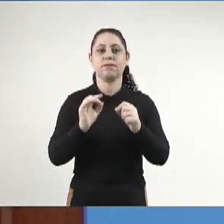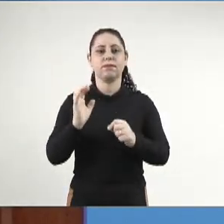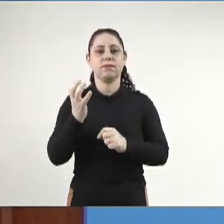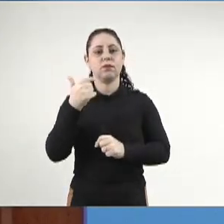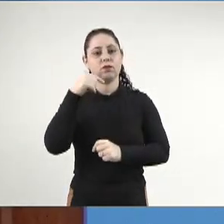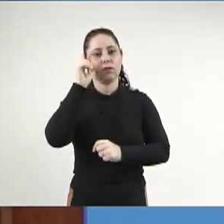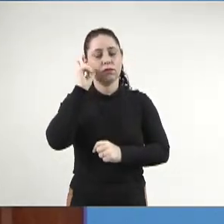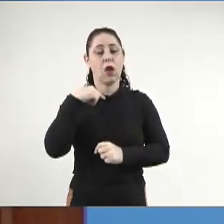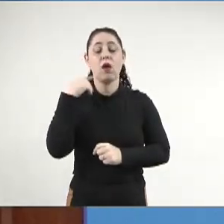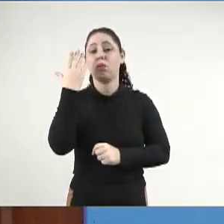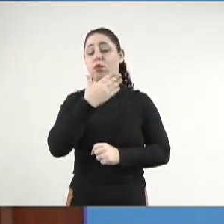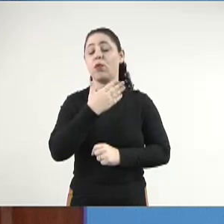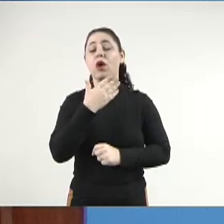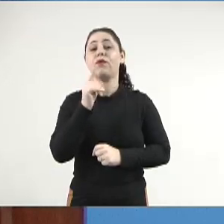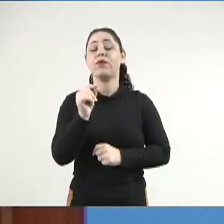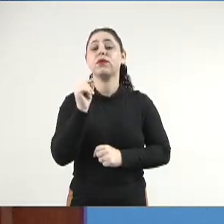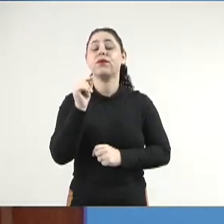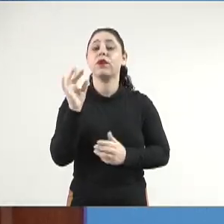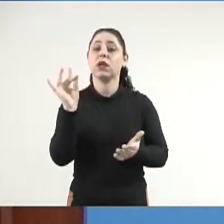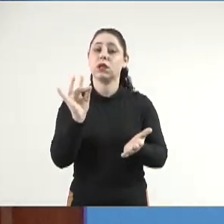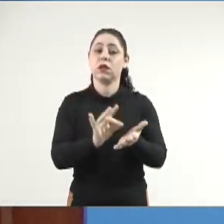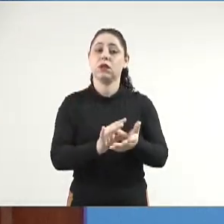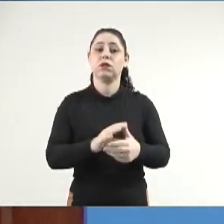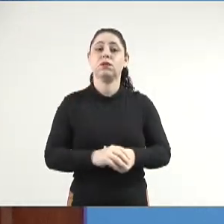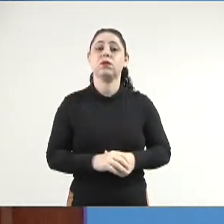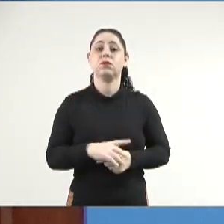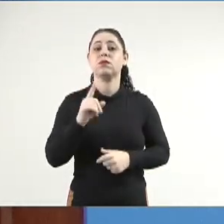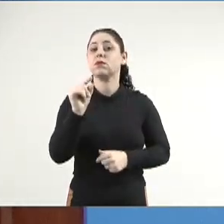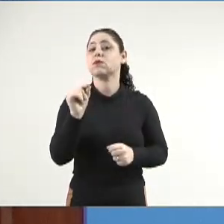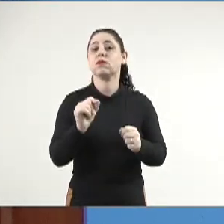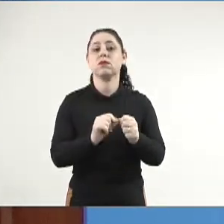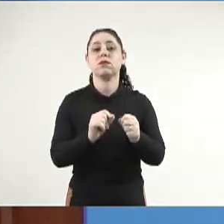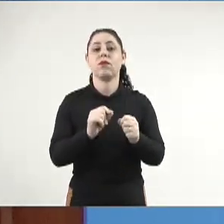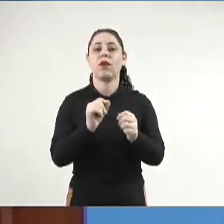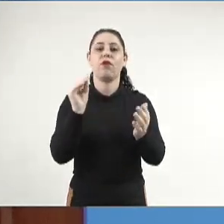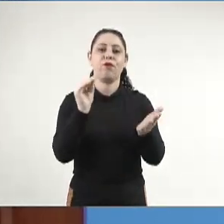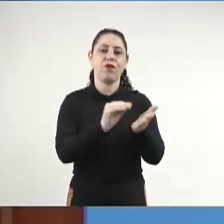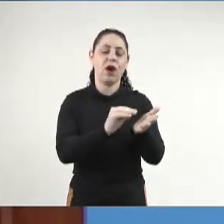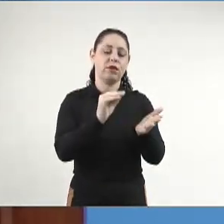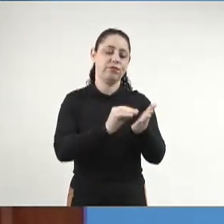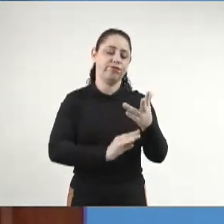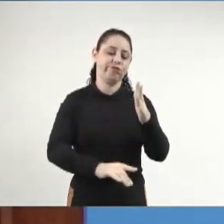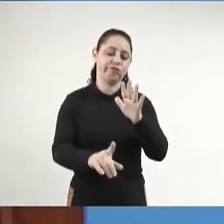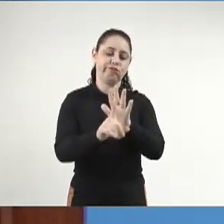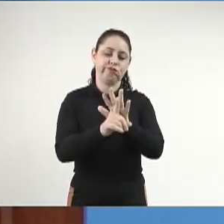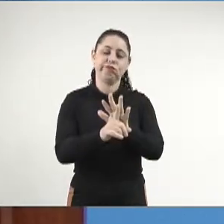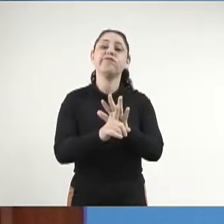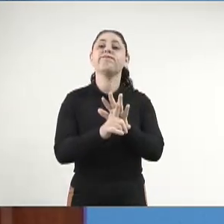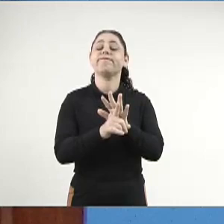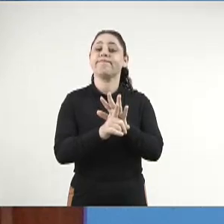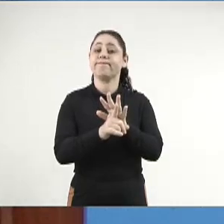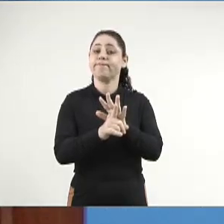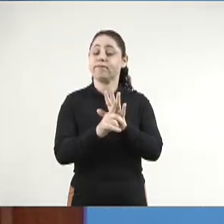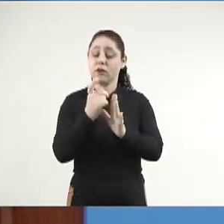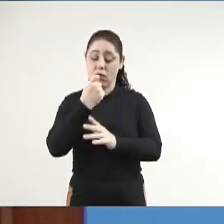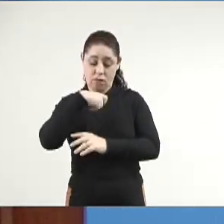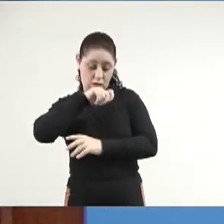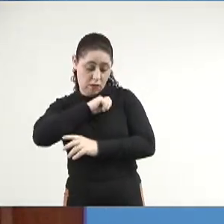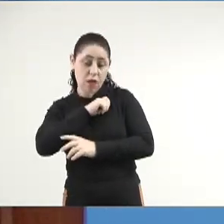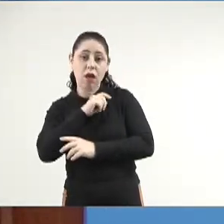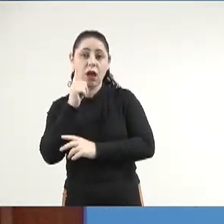aconteceu ontem é uma prova cabal, né, do que faz a ausência de legislação, a ausência de